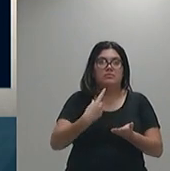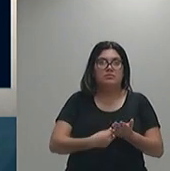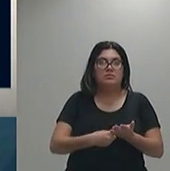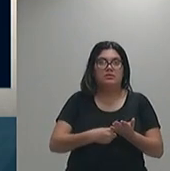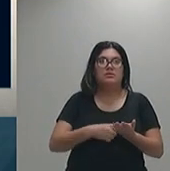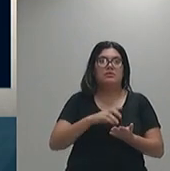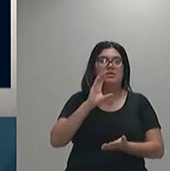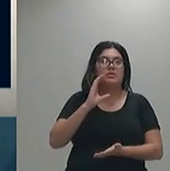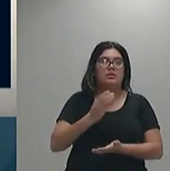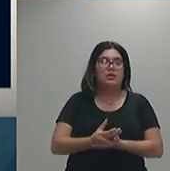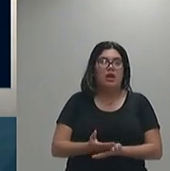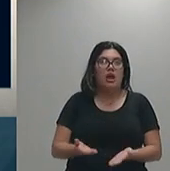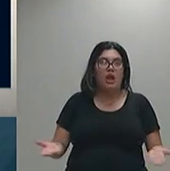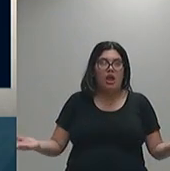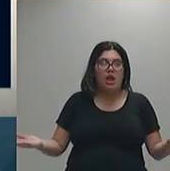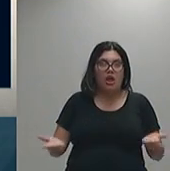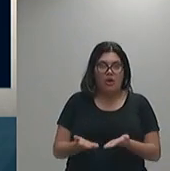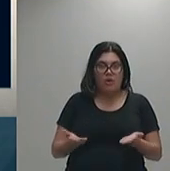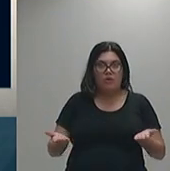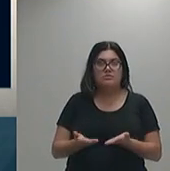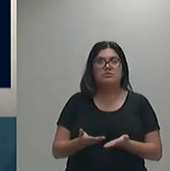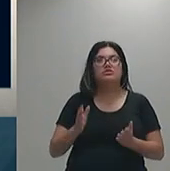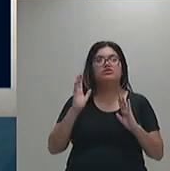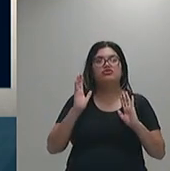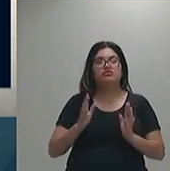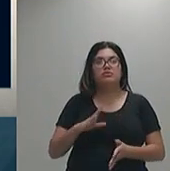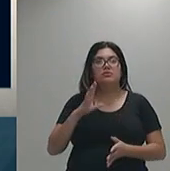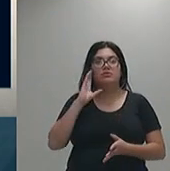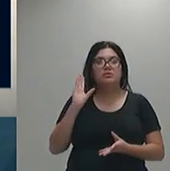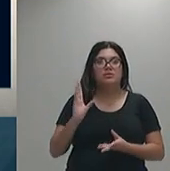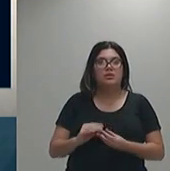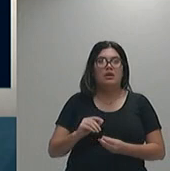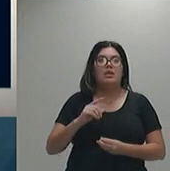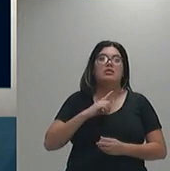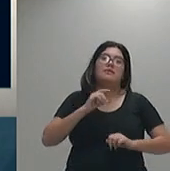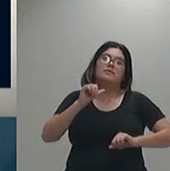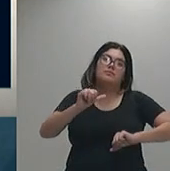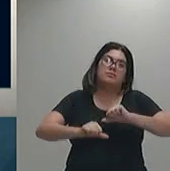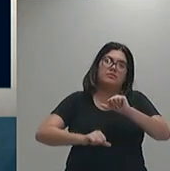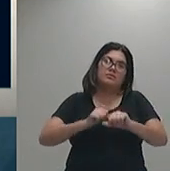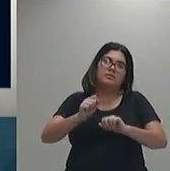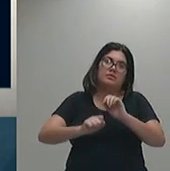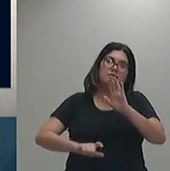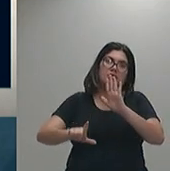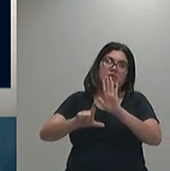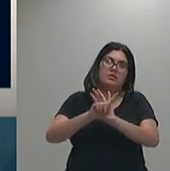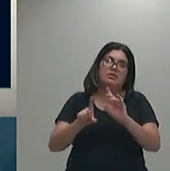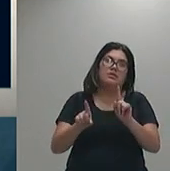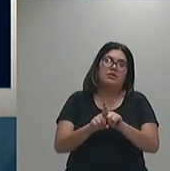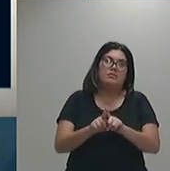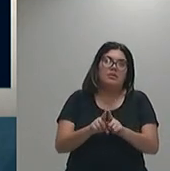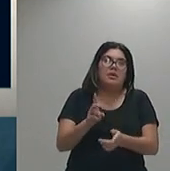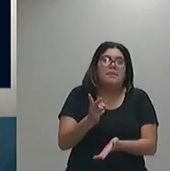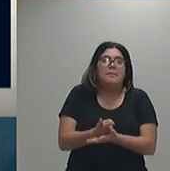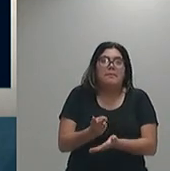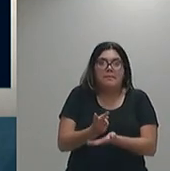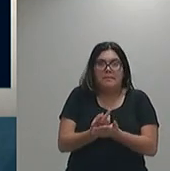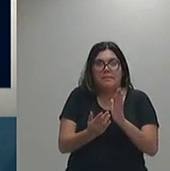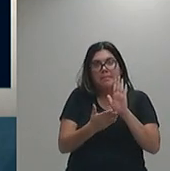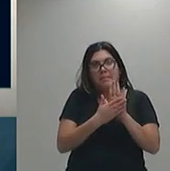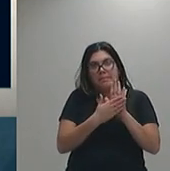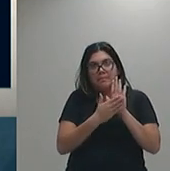sim já bastante amadurecida houve mudança Legislativa também nessa mesma linha proposta